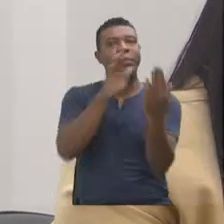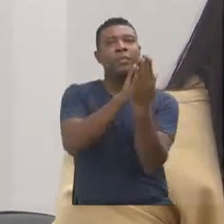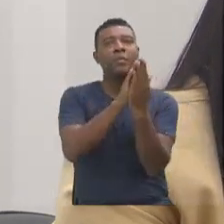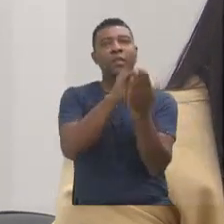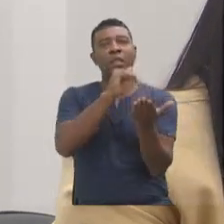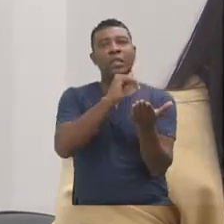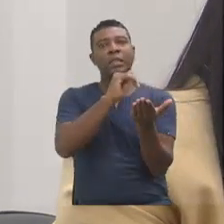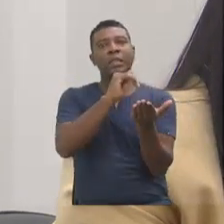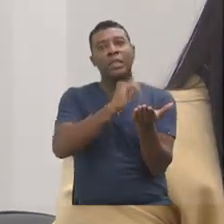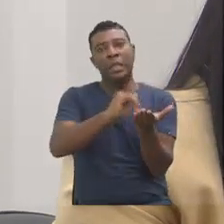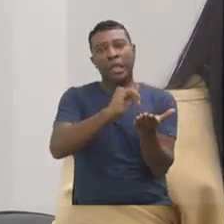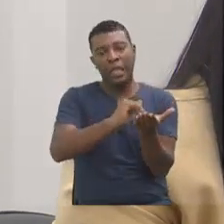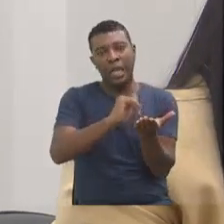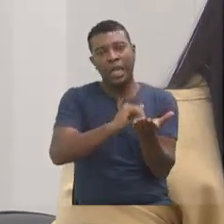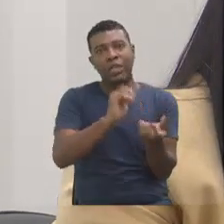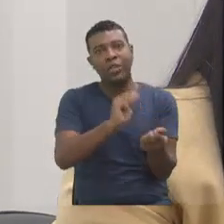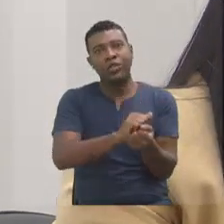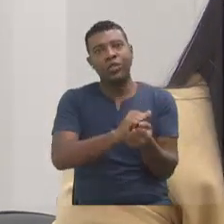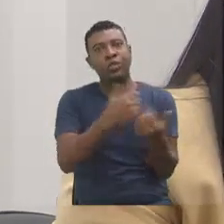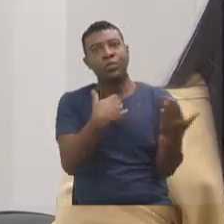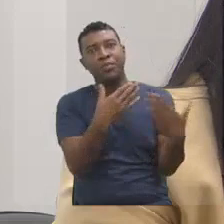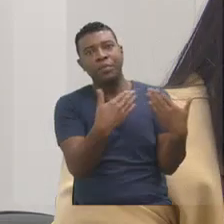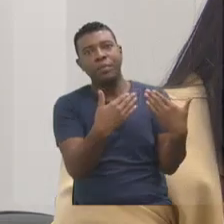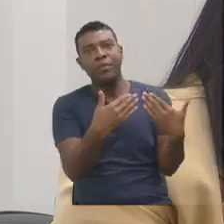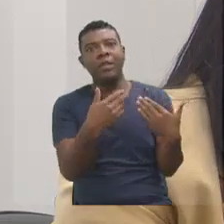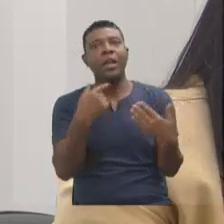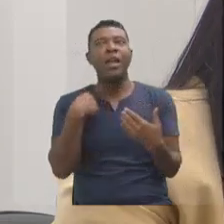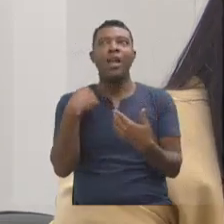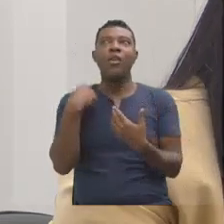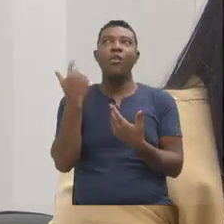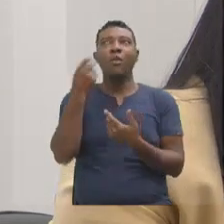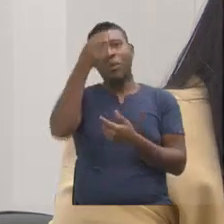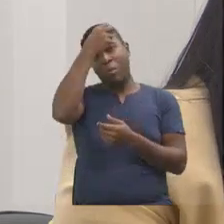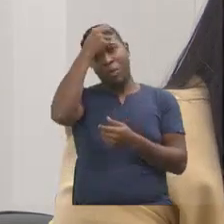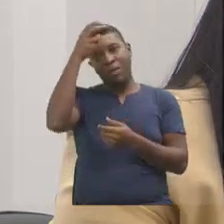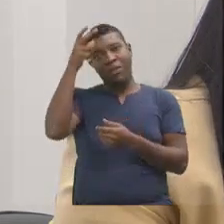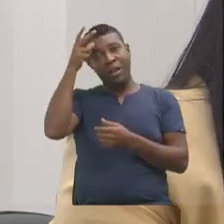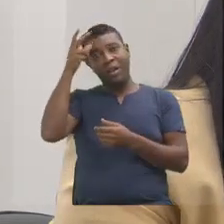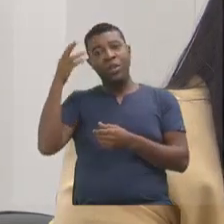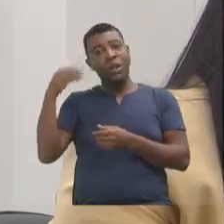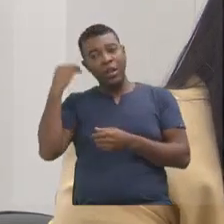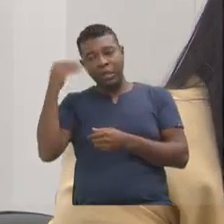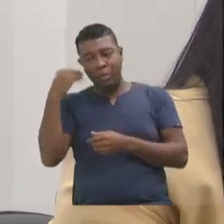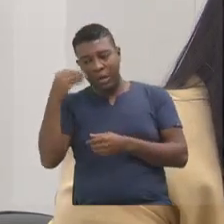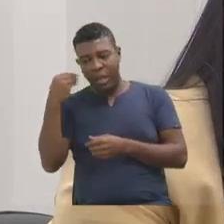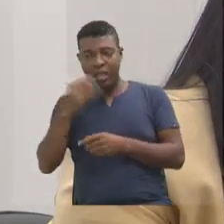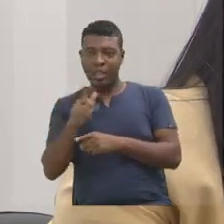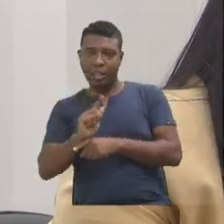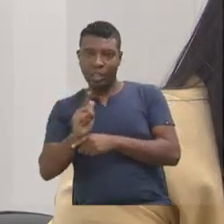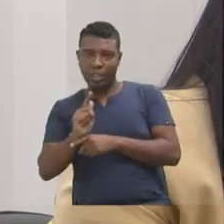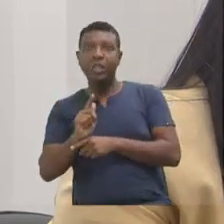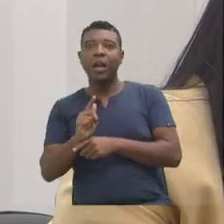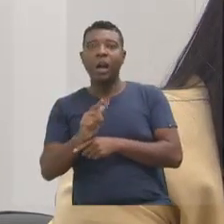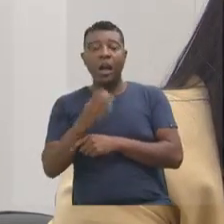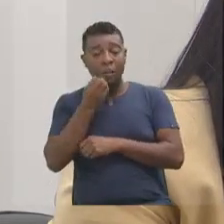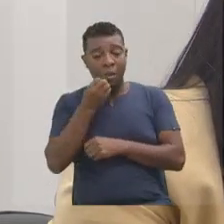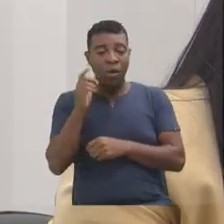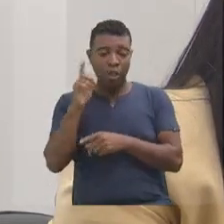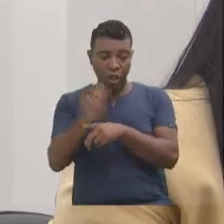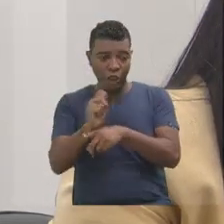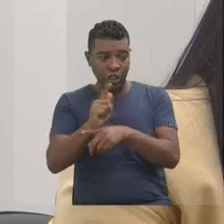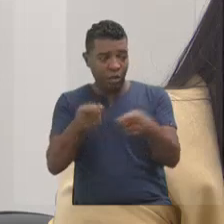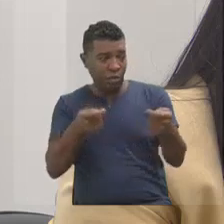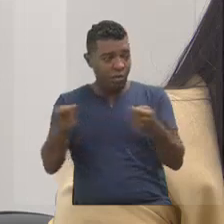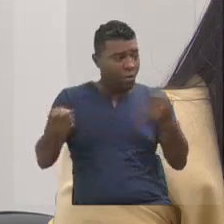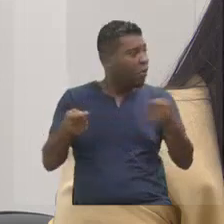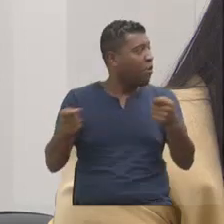Prefeito e com essa experiência de gestor acredito muito na boa gestão a boa gestão faz a população ganhar